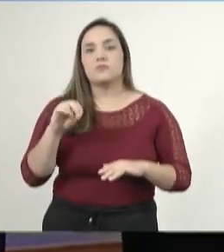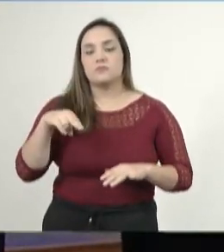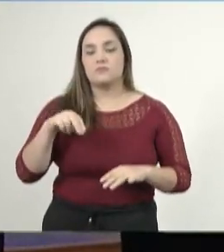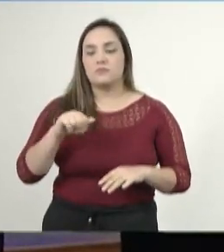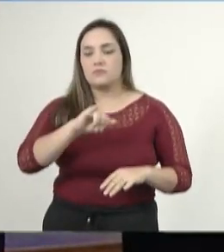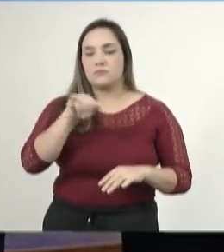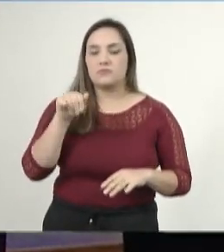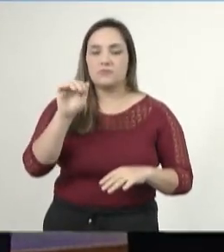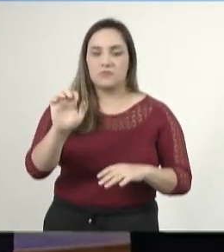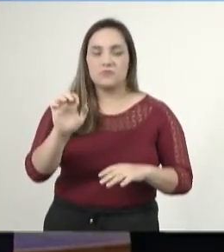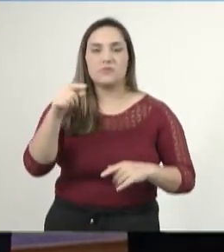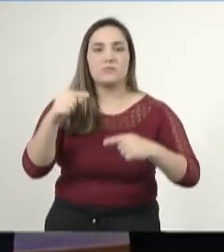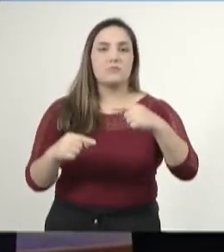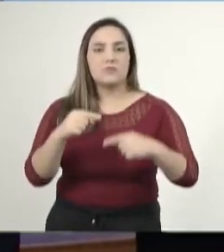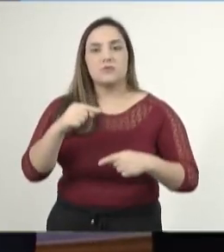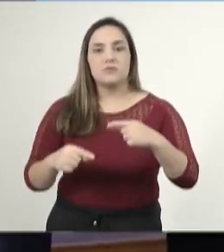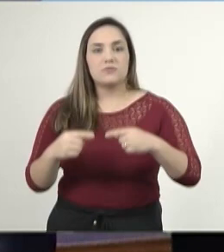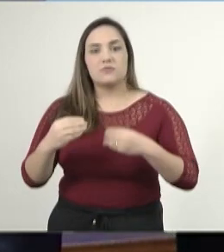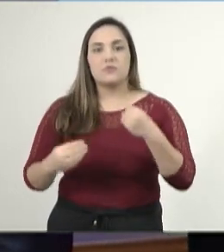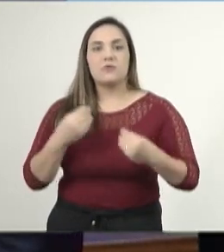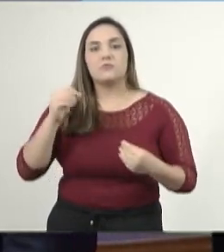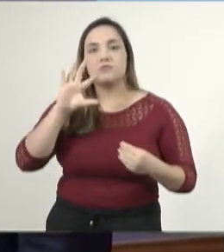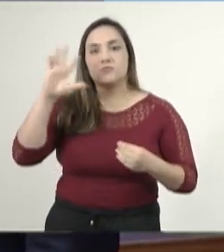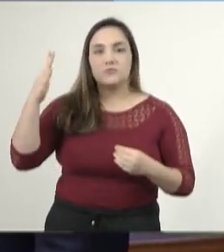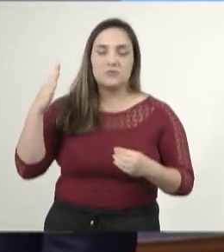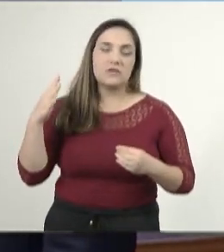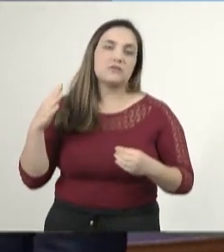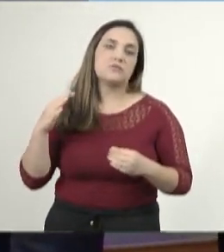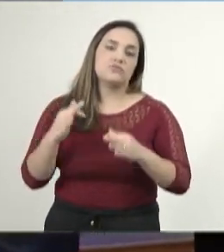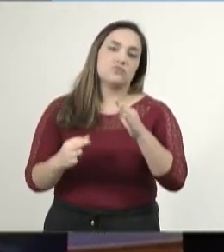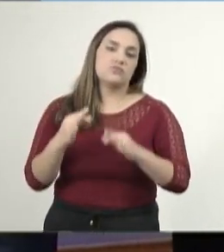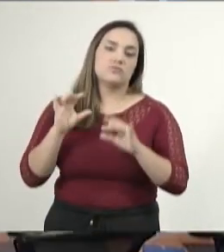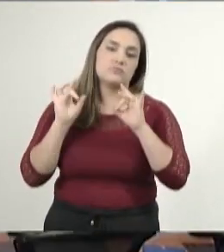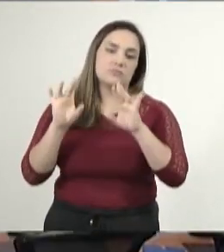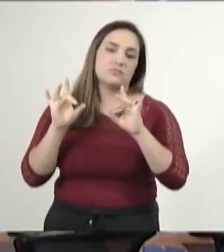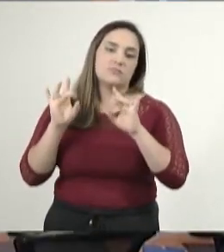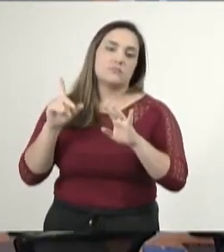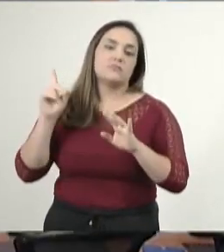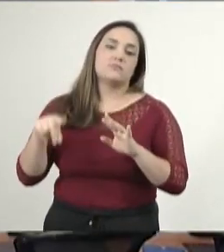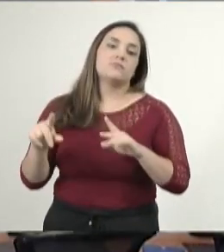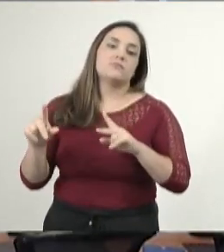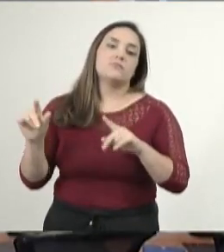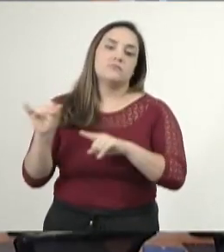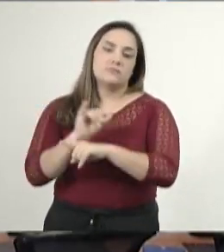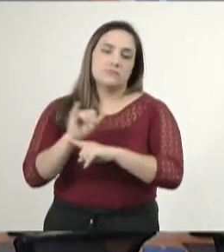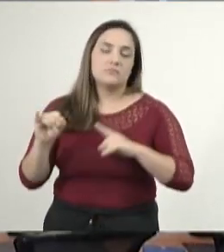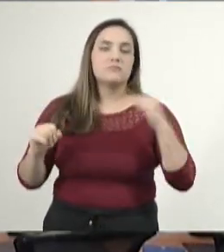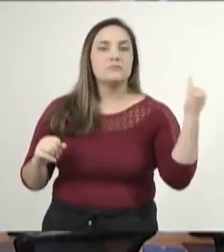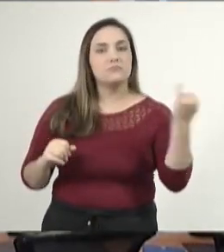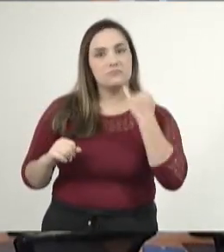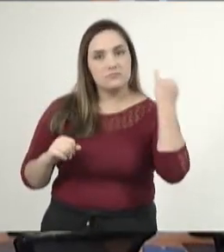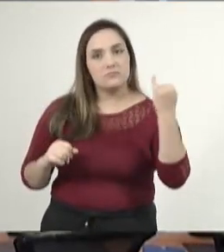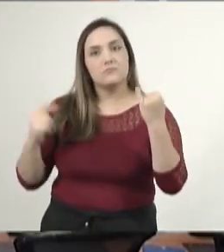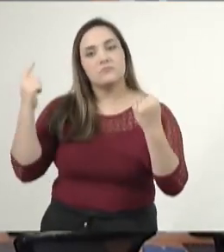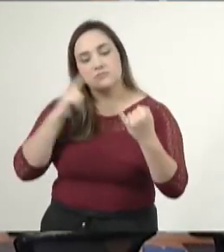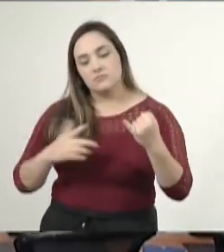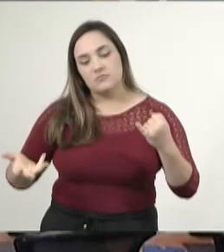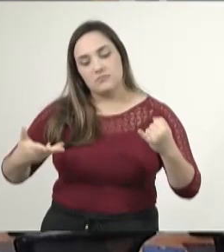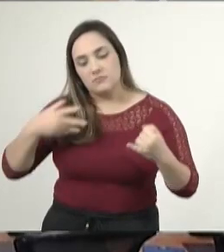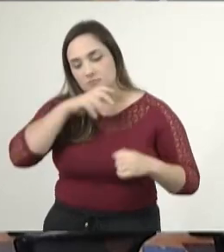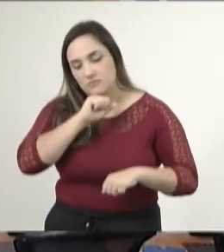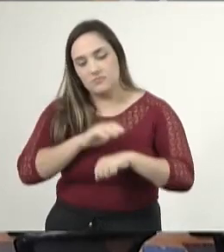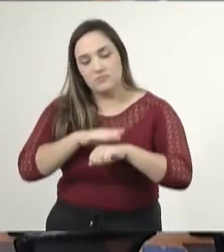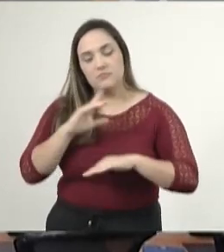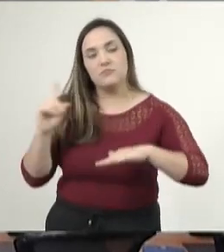que debate o funcionamento, as possíveis inovações do juizado especial, que são uma ferramenta muito importante e que garante